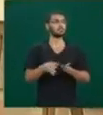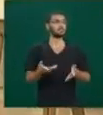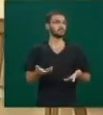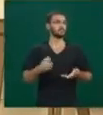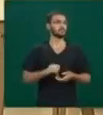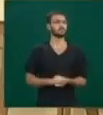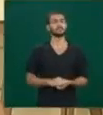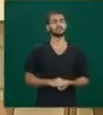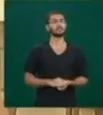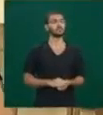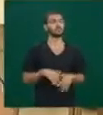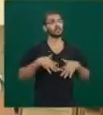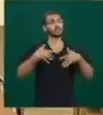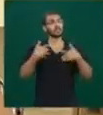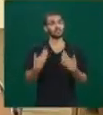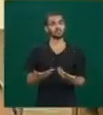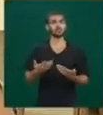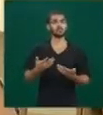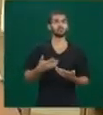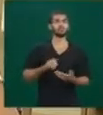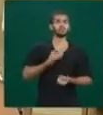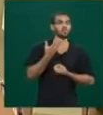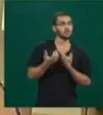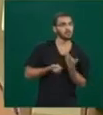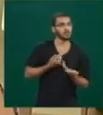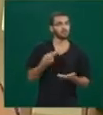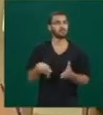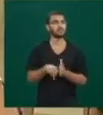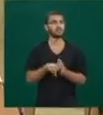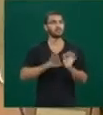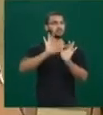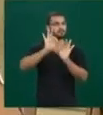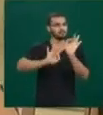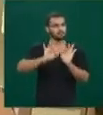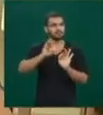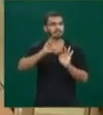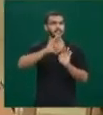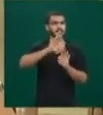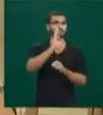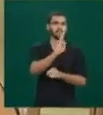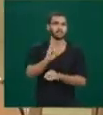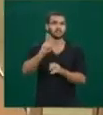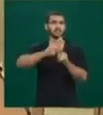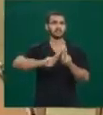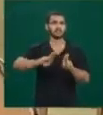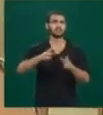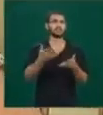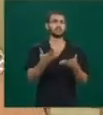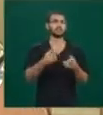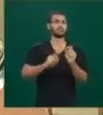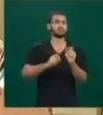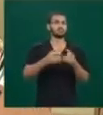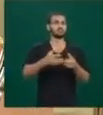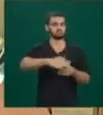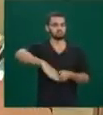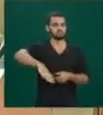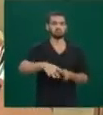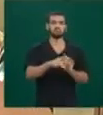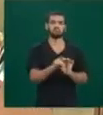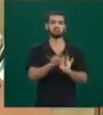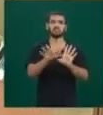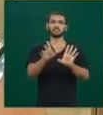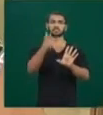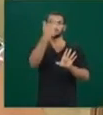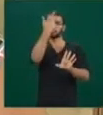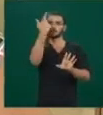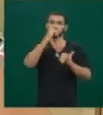artísticos. Isso, o Sarau Sons Poéticos é um projeto do Sistema de Bibliotecas da UFO, cuja proposta é ceder o espaço, né, para a divulgação